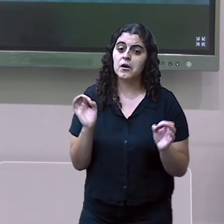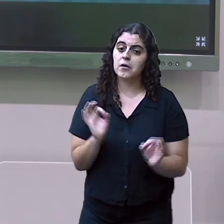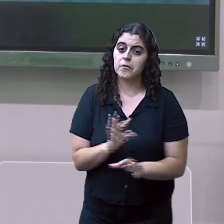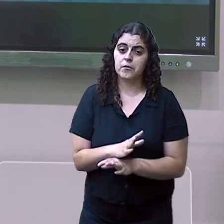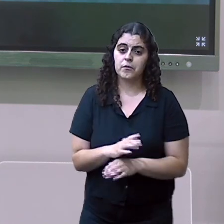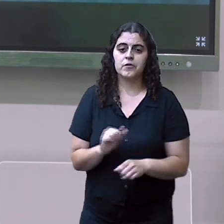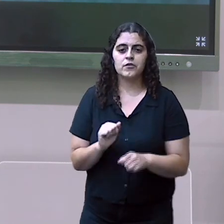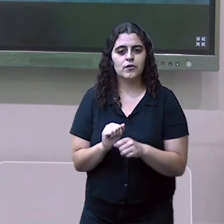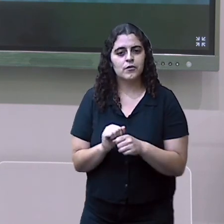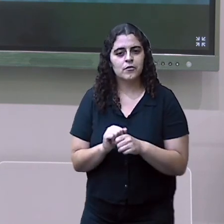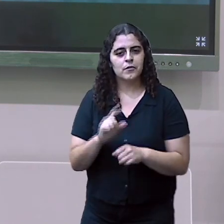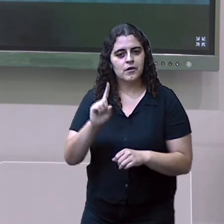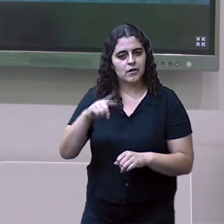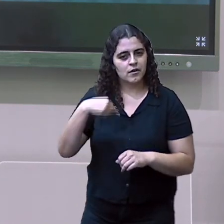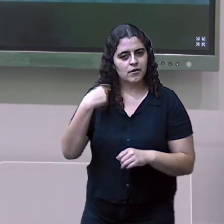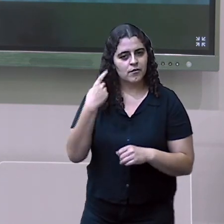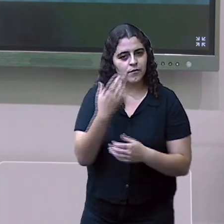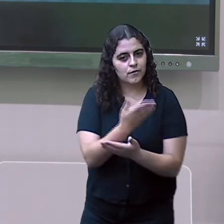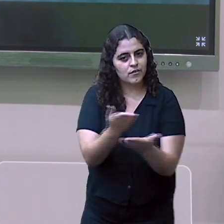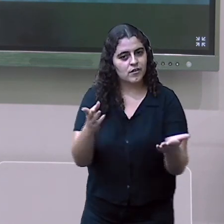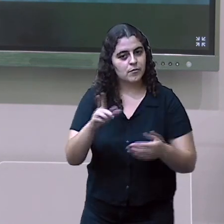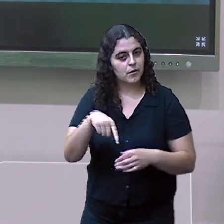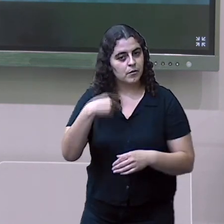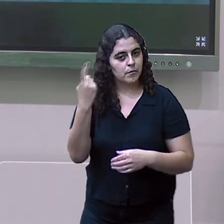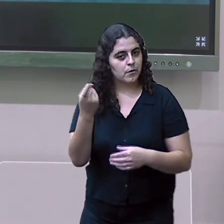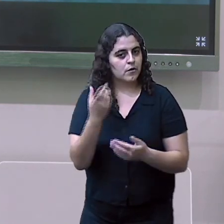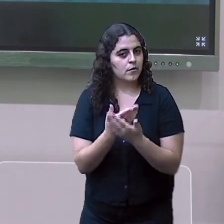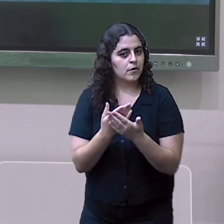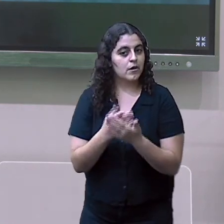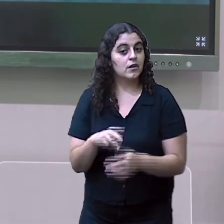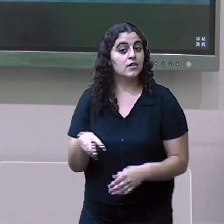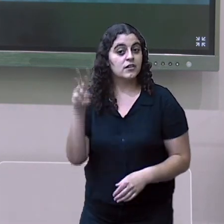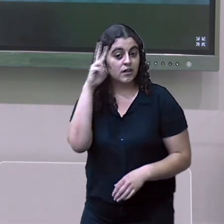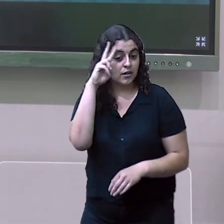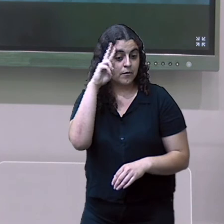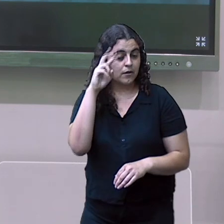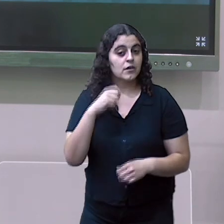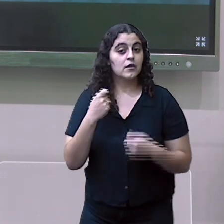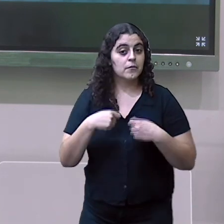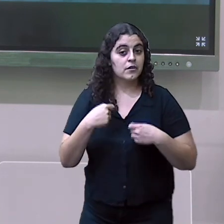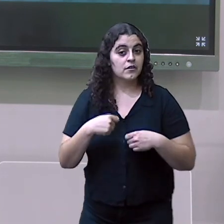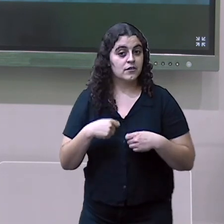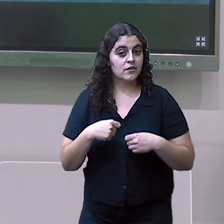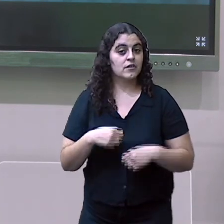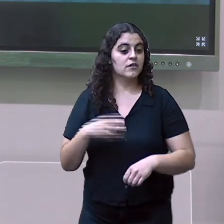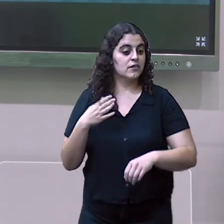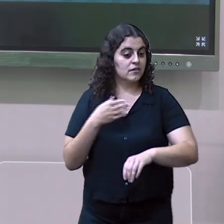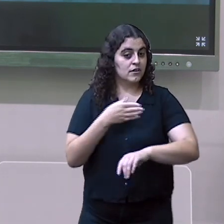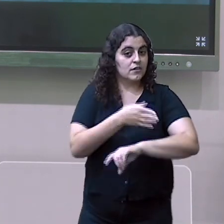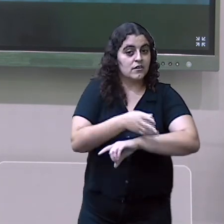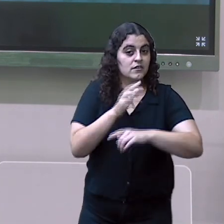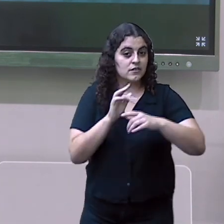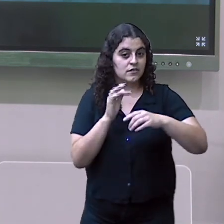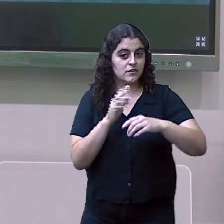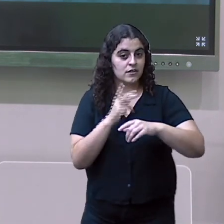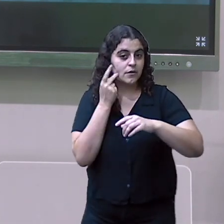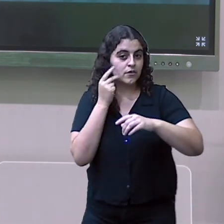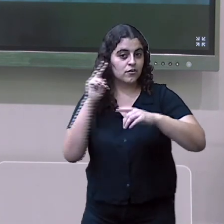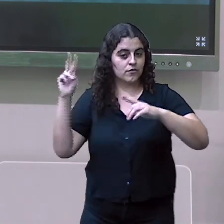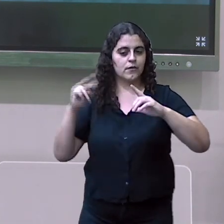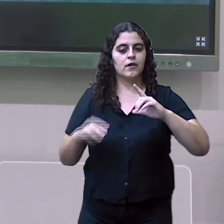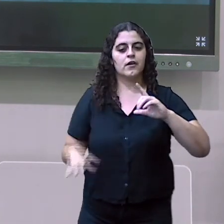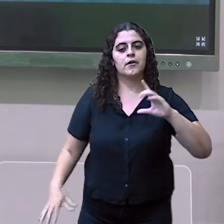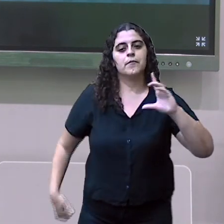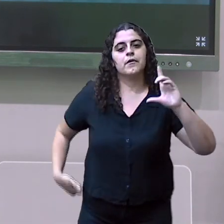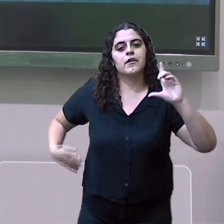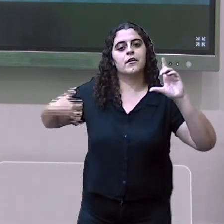vocês para a nossa próxima aula. Lembrando que ainda é preciso acessar a plataforma SMedEV para realizar as atividades. Basta